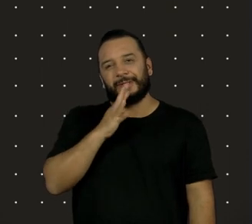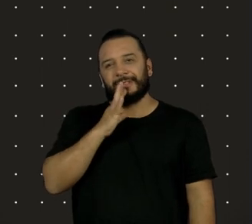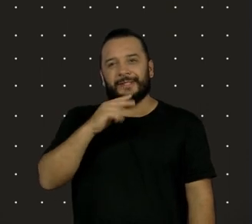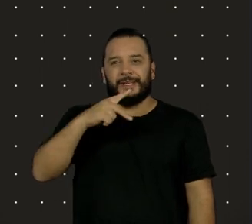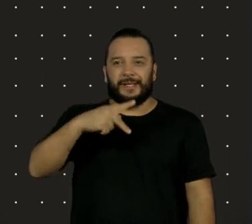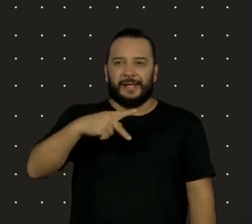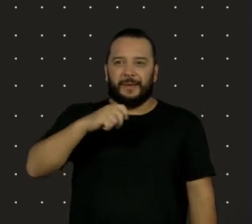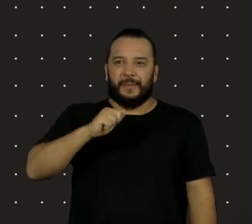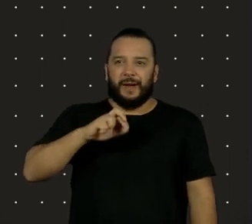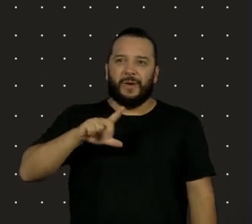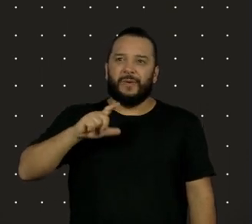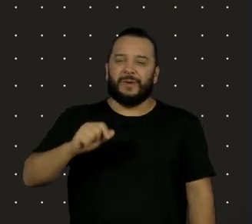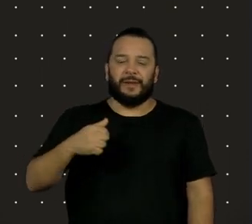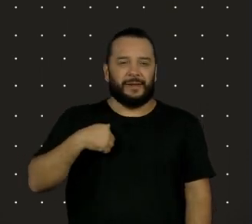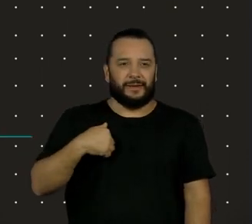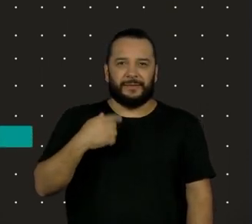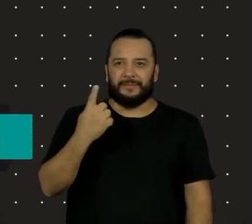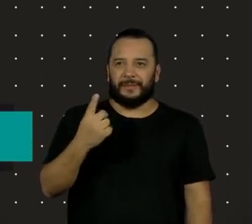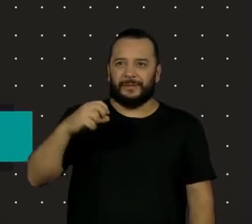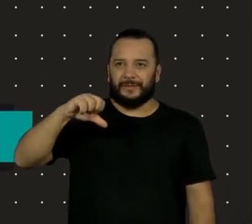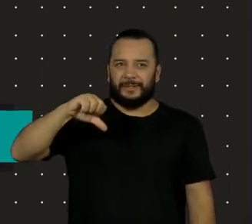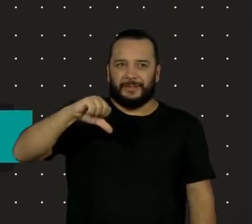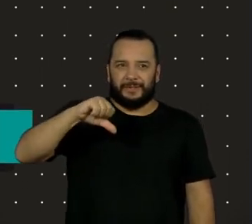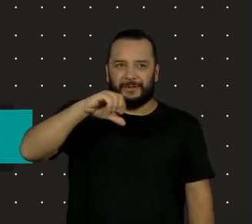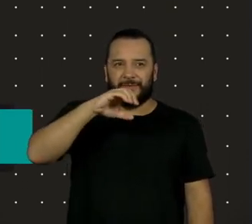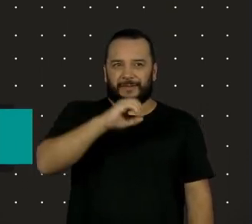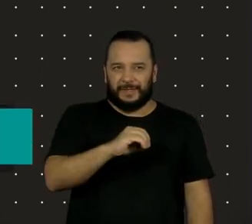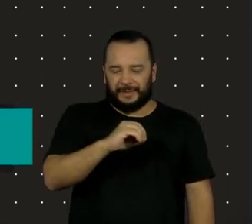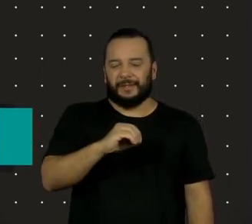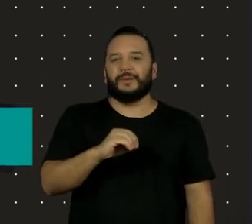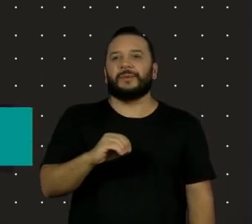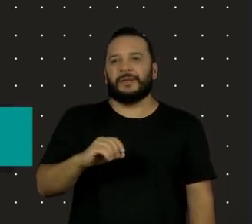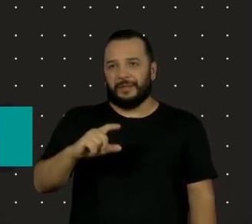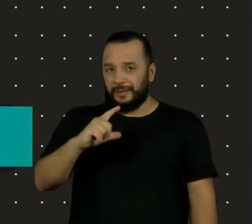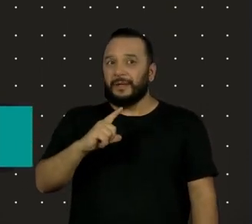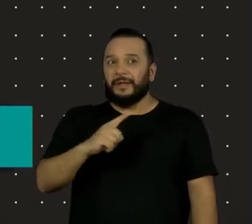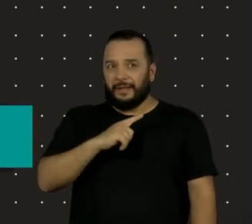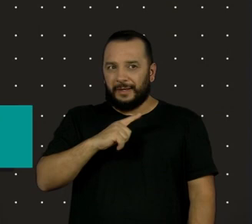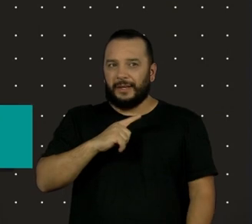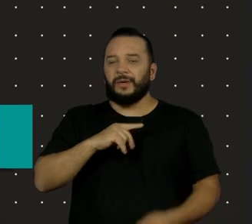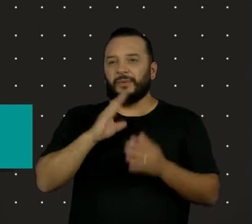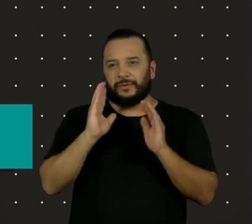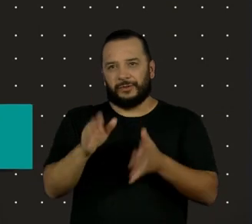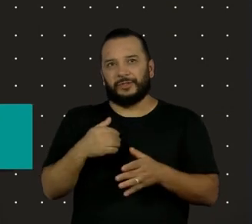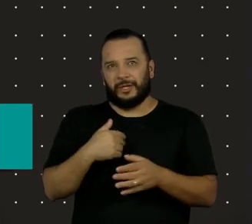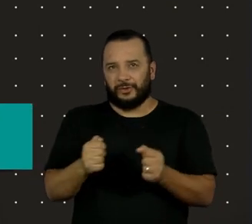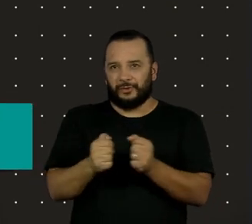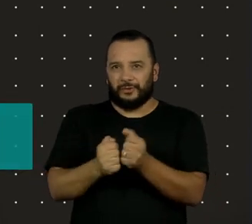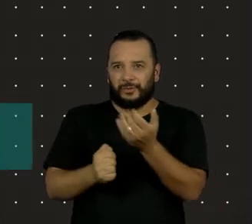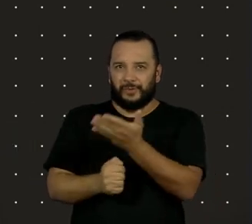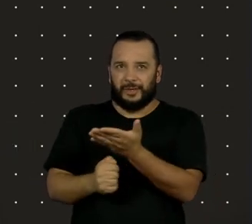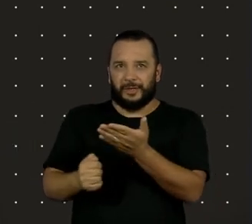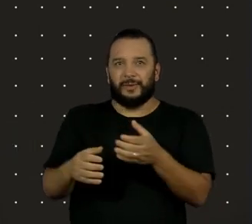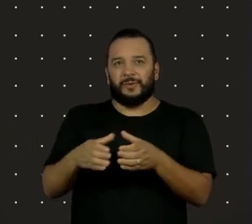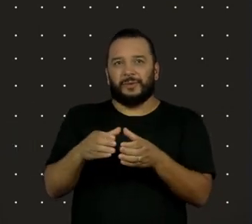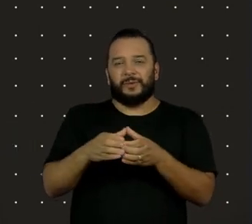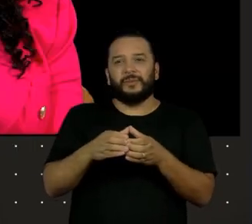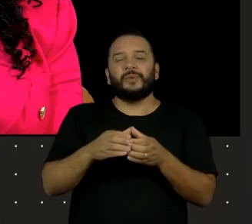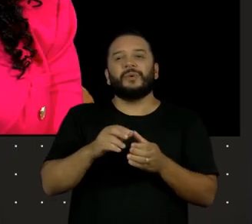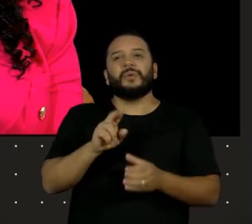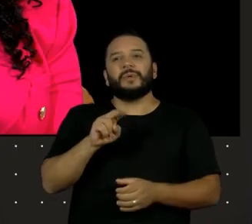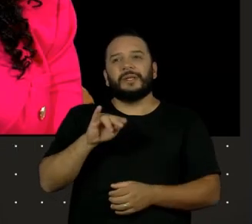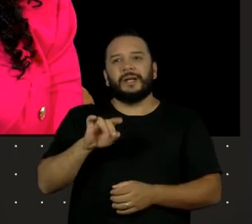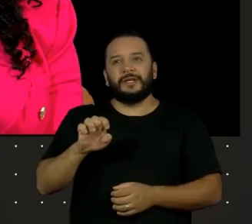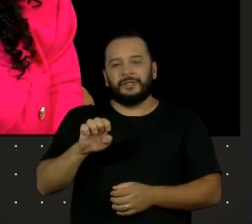no início dos anos 90 quando eu cheguei a fazer algumas apresentações ao seu lado na Banda unidade Ibope também